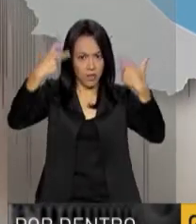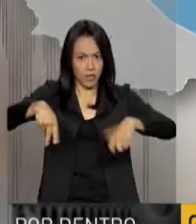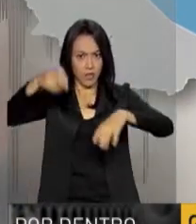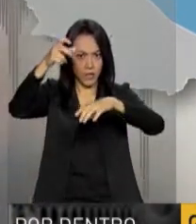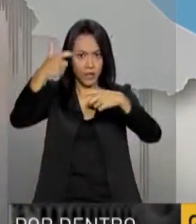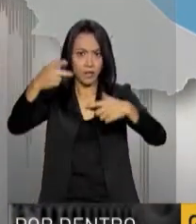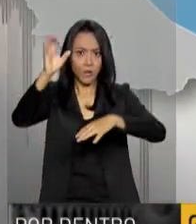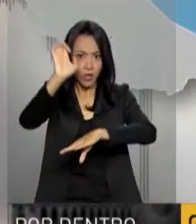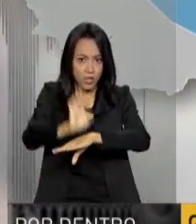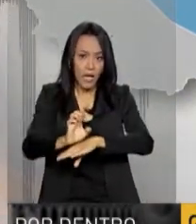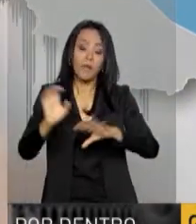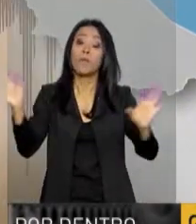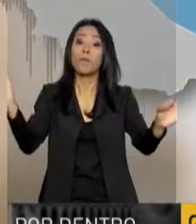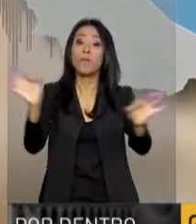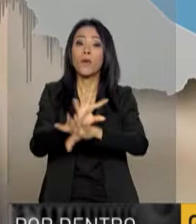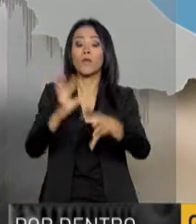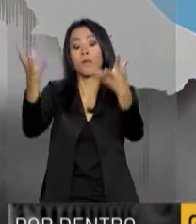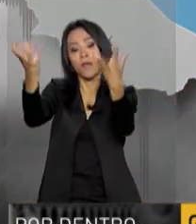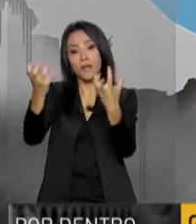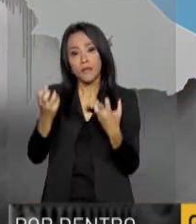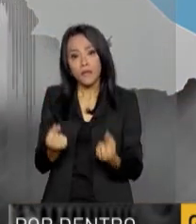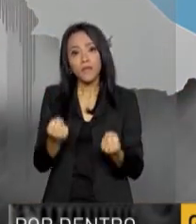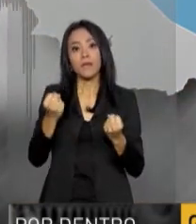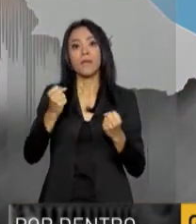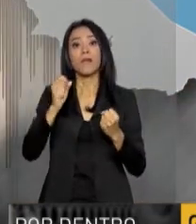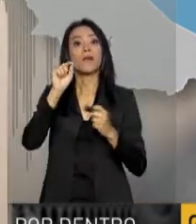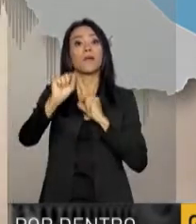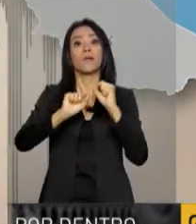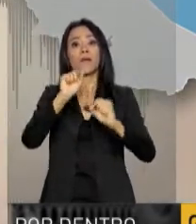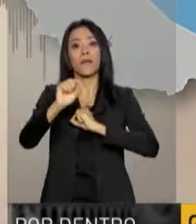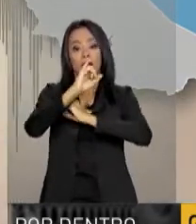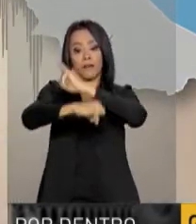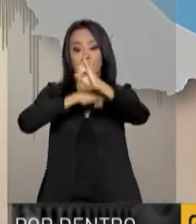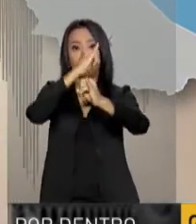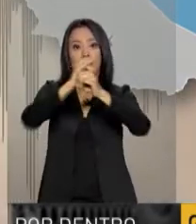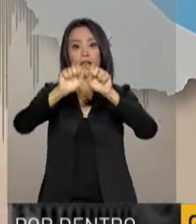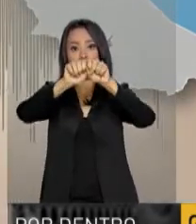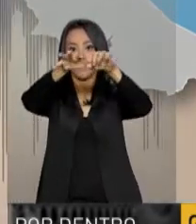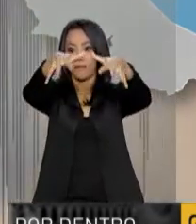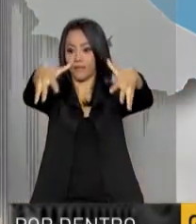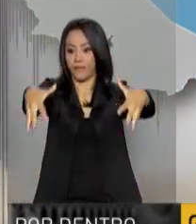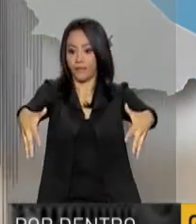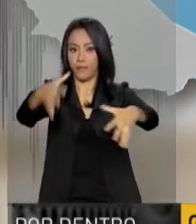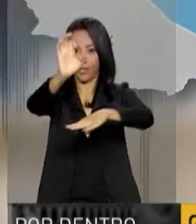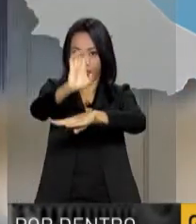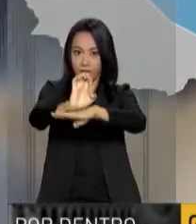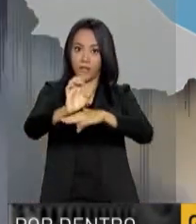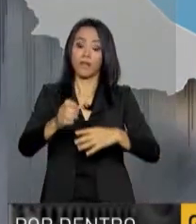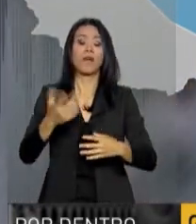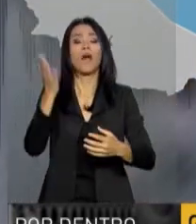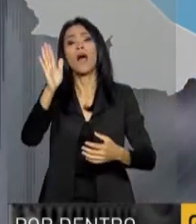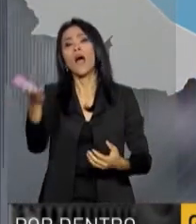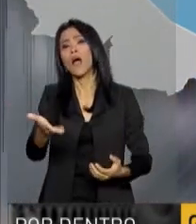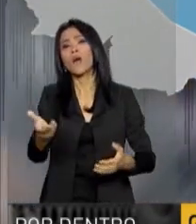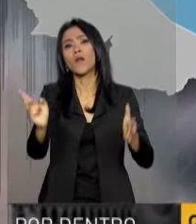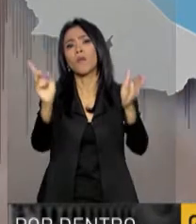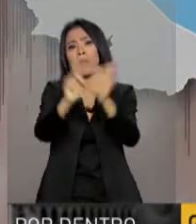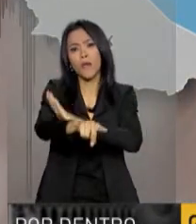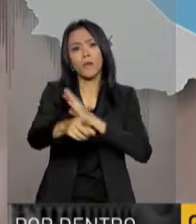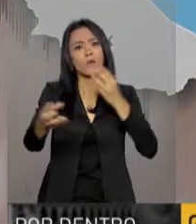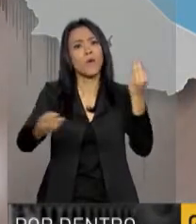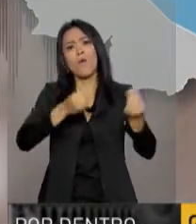habilitados para receber o sinal da internet banda larga e eu pergunto qual a estrutura de logística